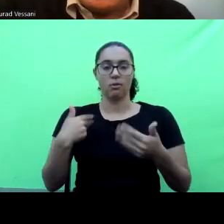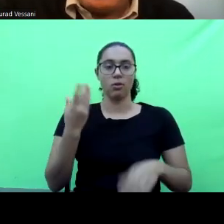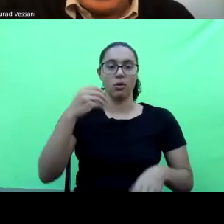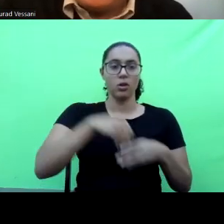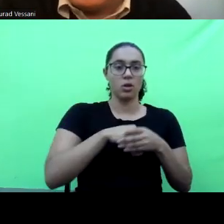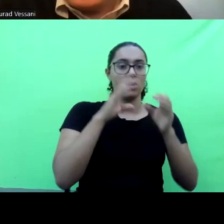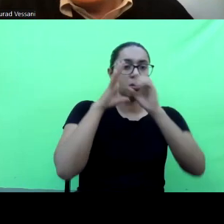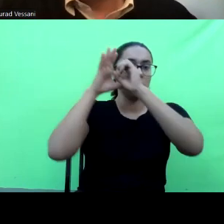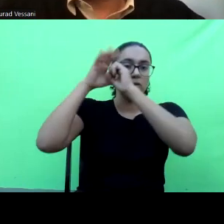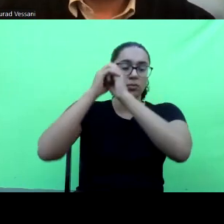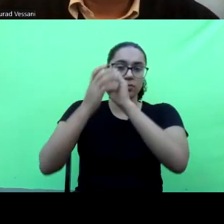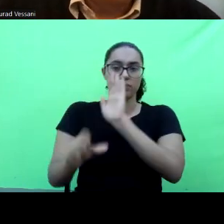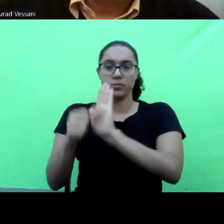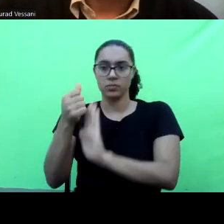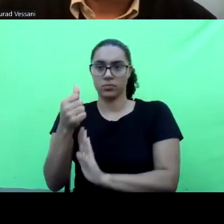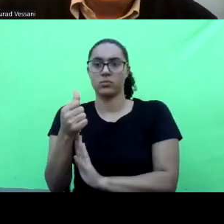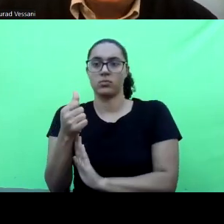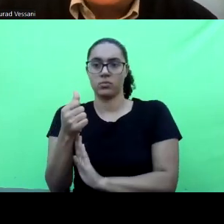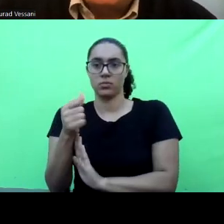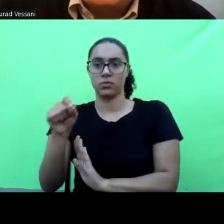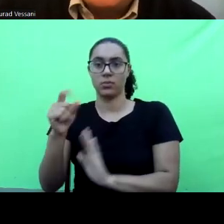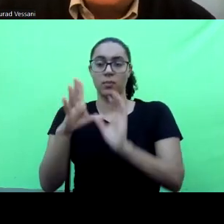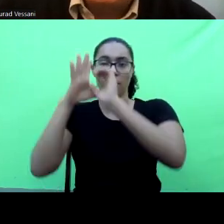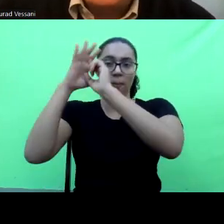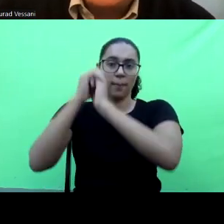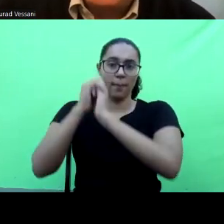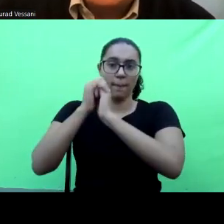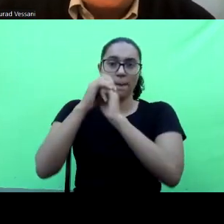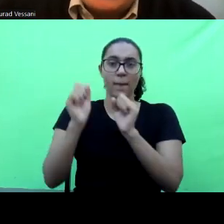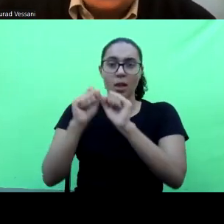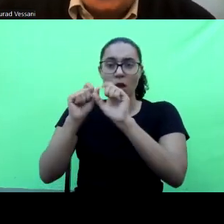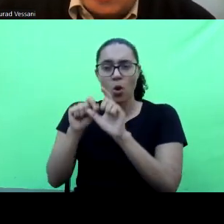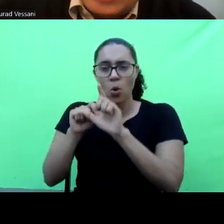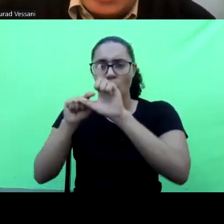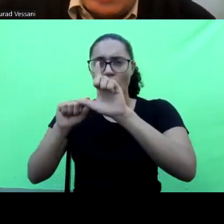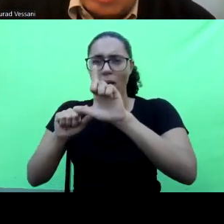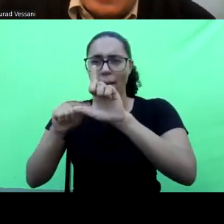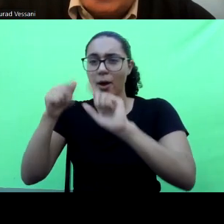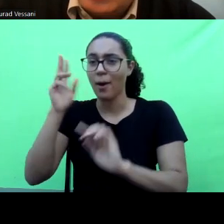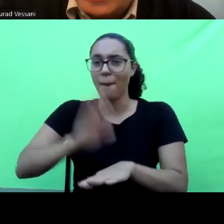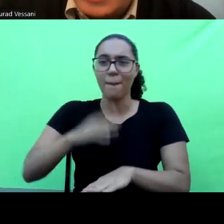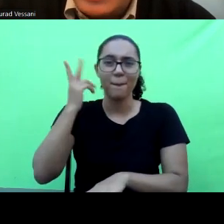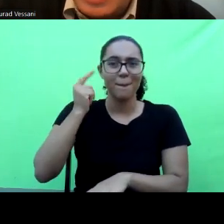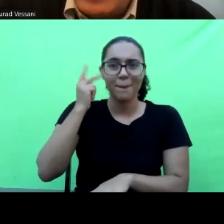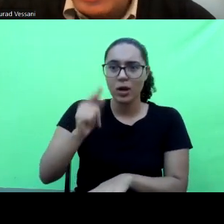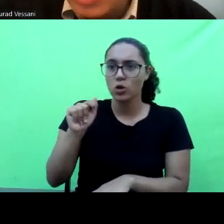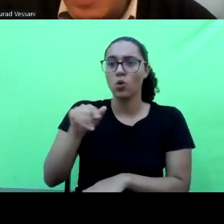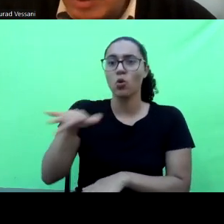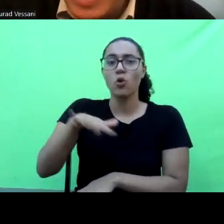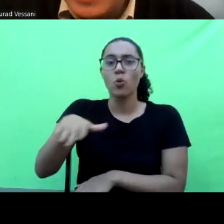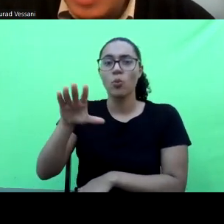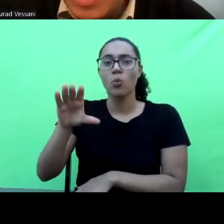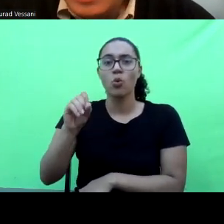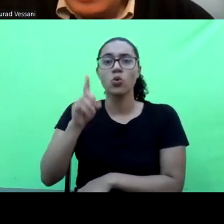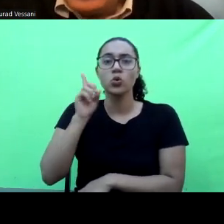glaucomas primários, a gente tem um glaucoma primário de ângulo aberto, que é a causa mais comum de glaucoma no mundo ocidental, inclusive